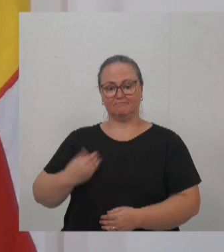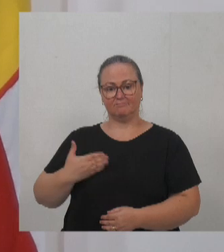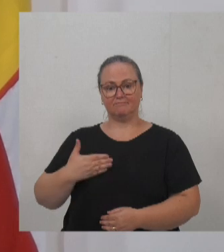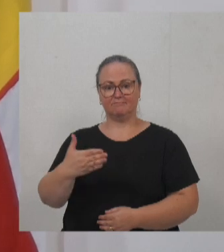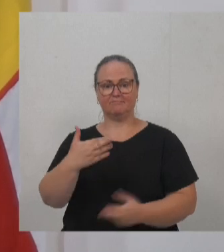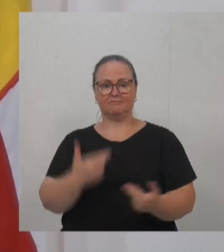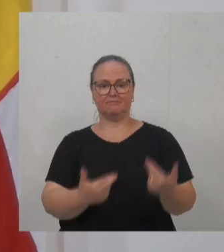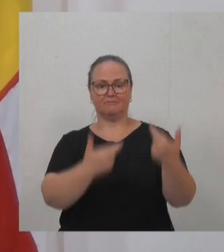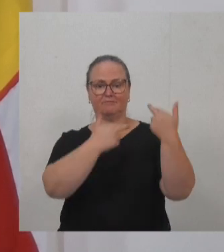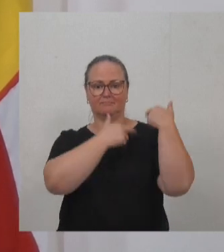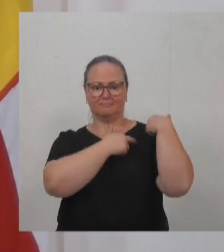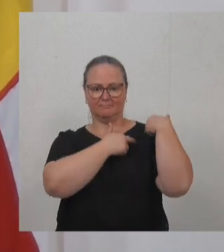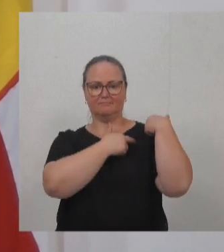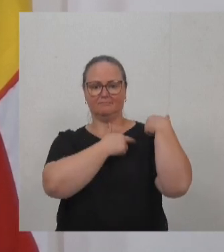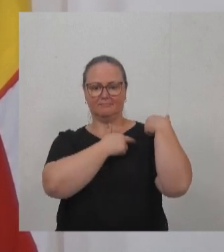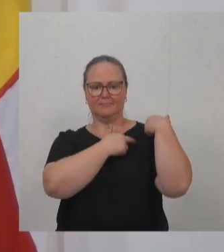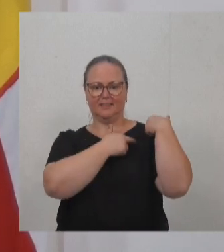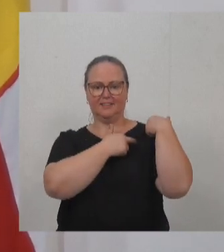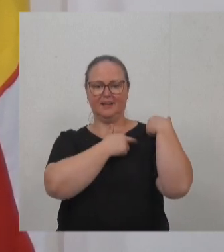da 88ª